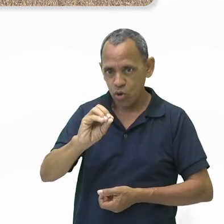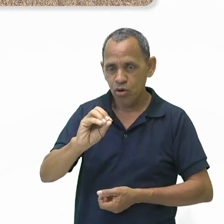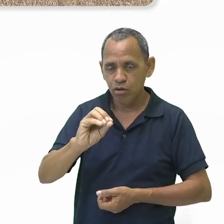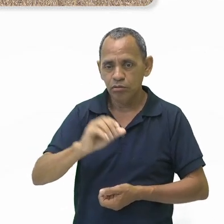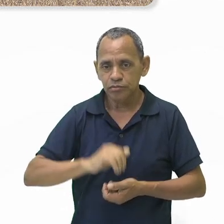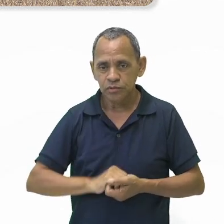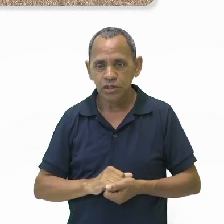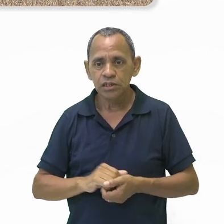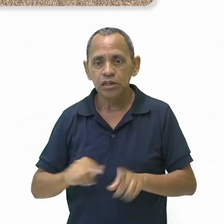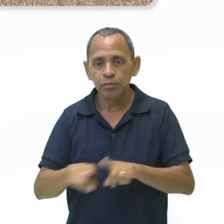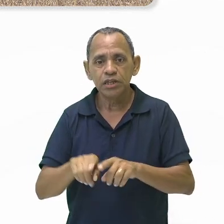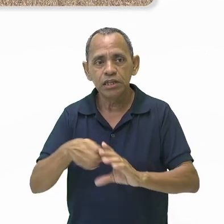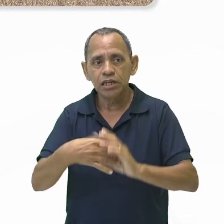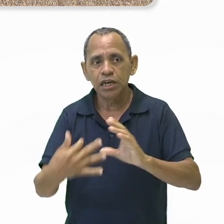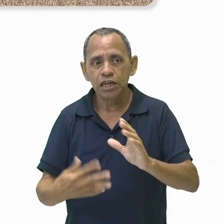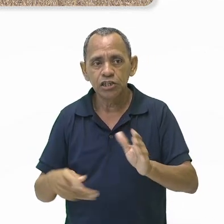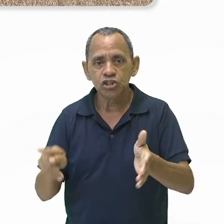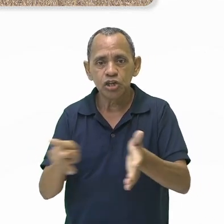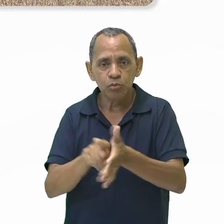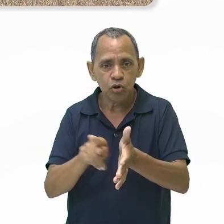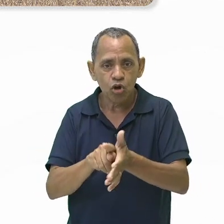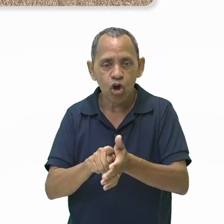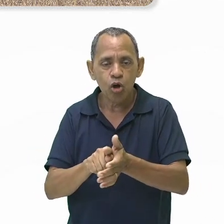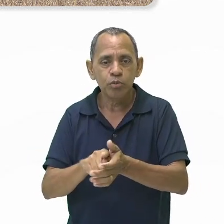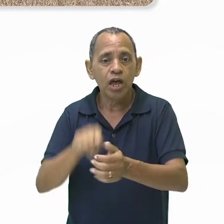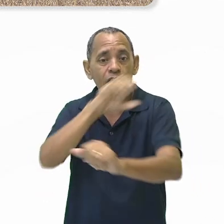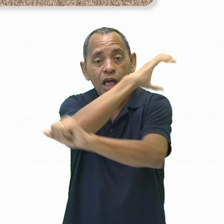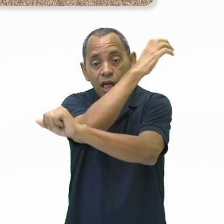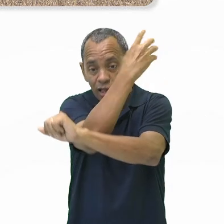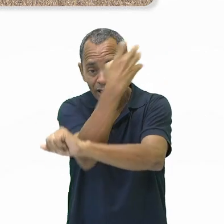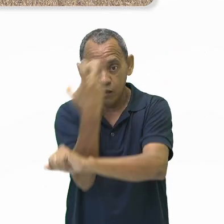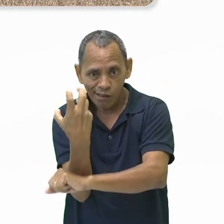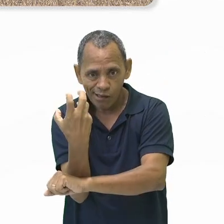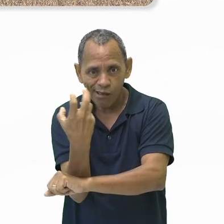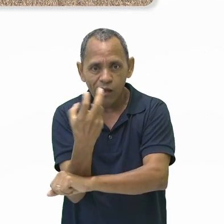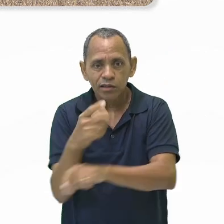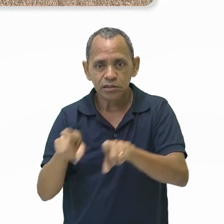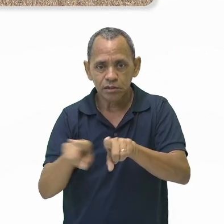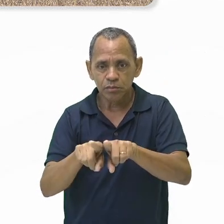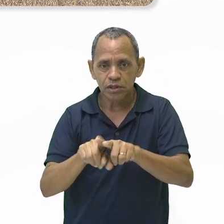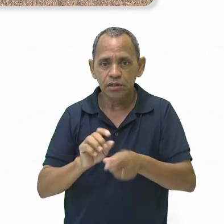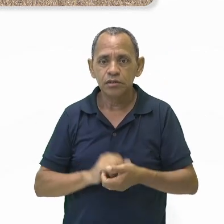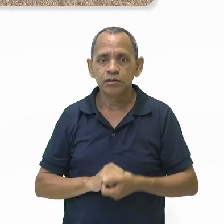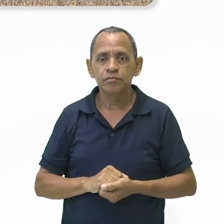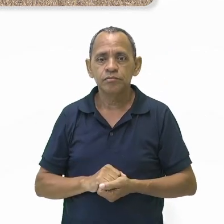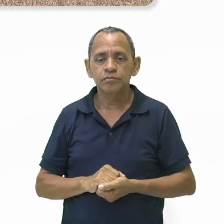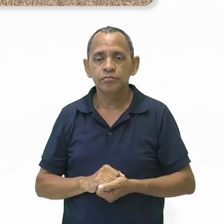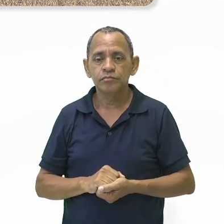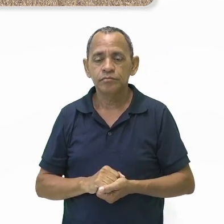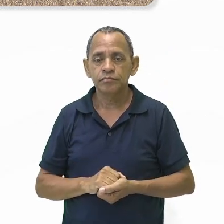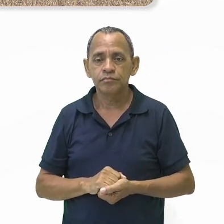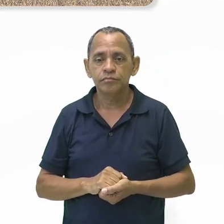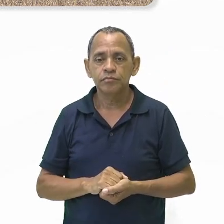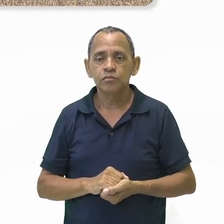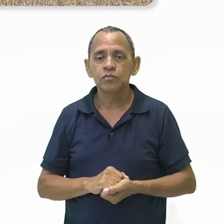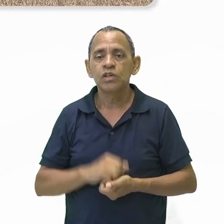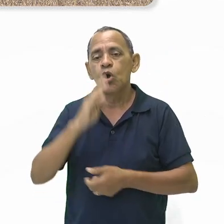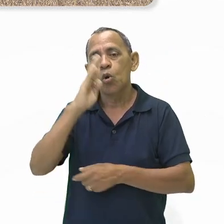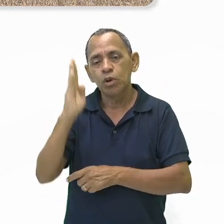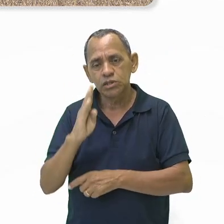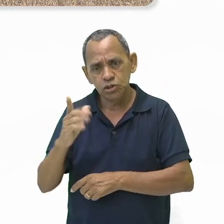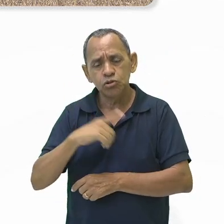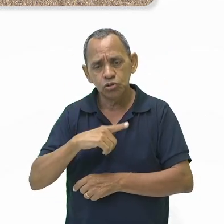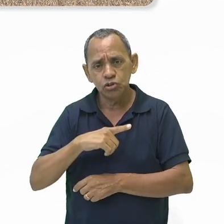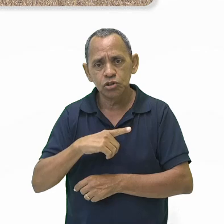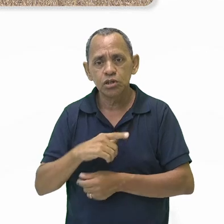aí muito comum no território brasileiro. O cerrado em si, pessoal, áreas, por exemplo, o Brasil tem uma certa vocação